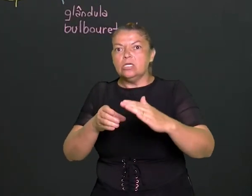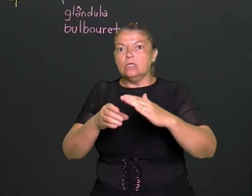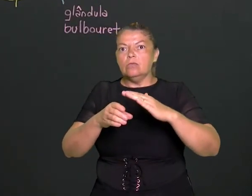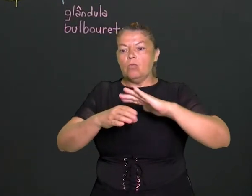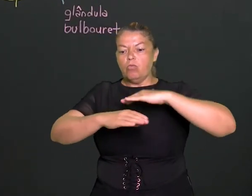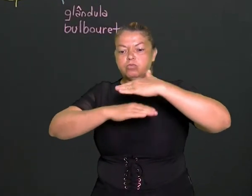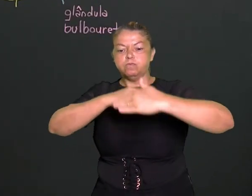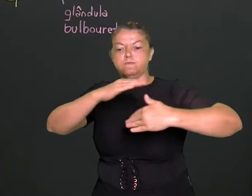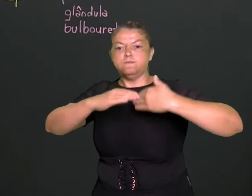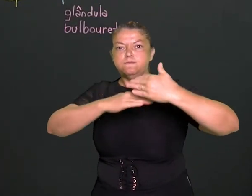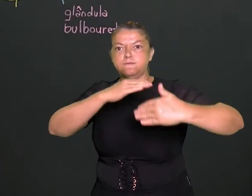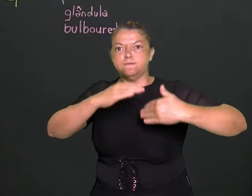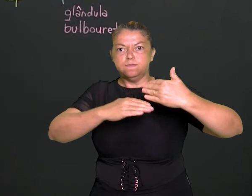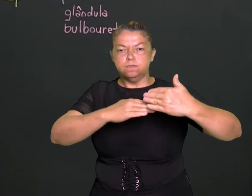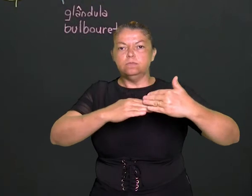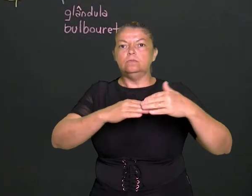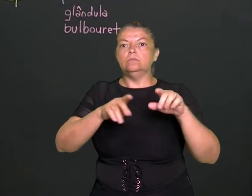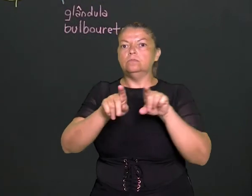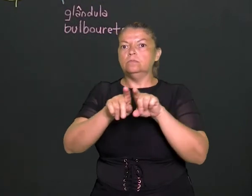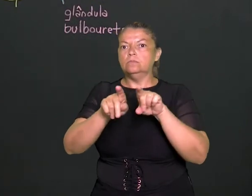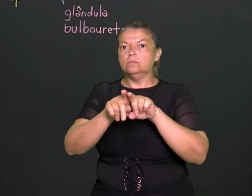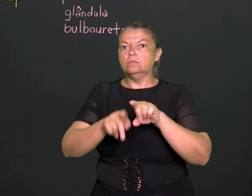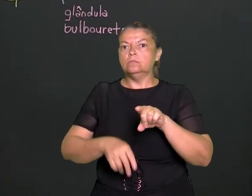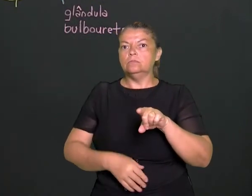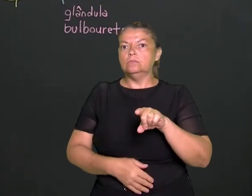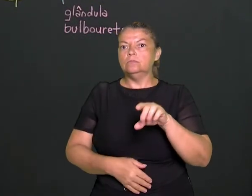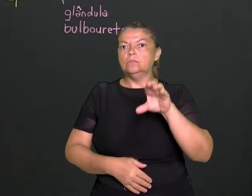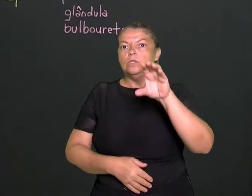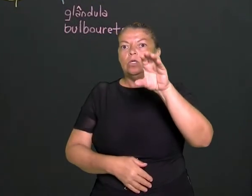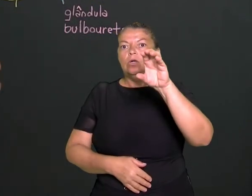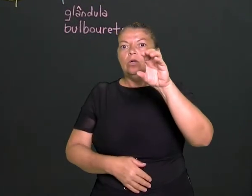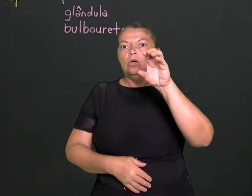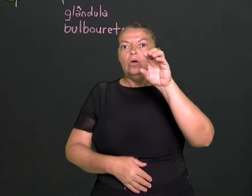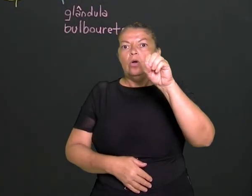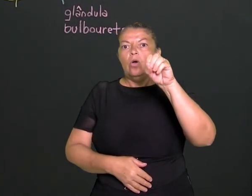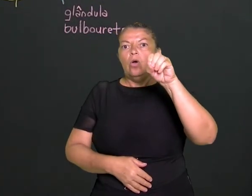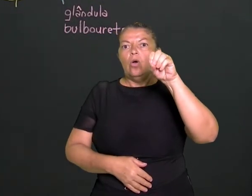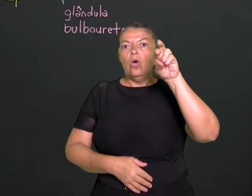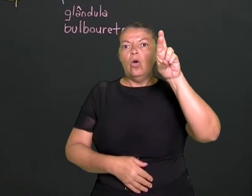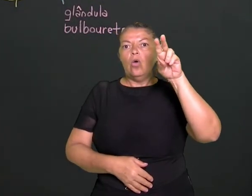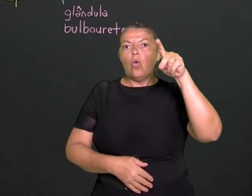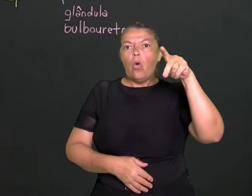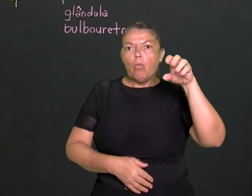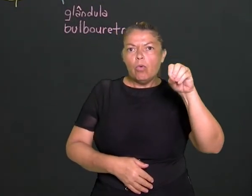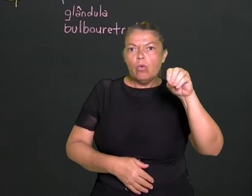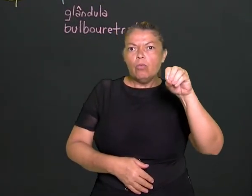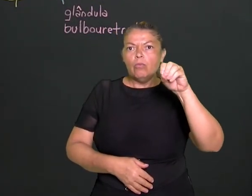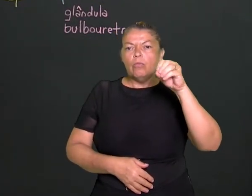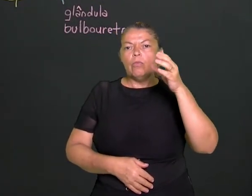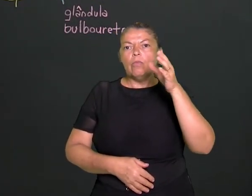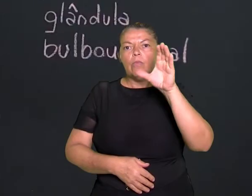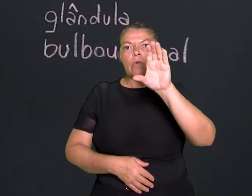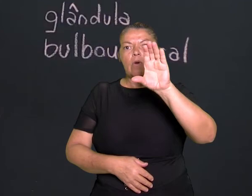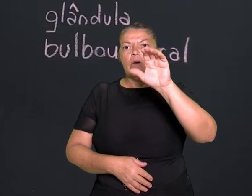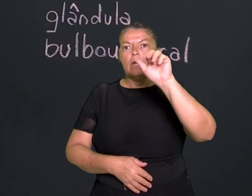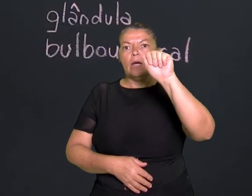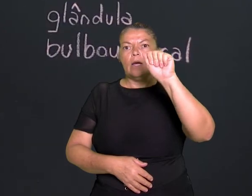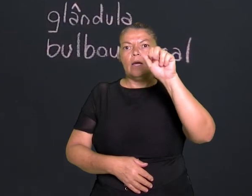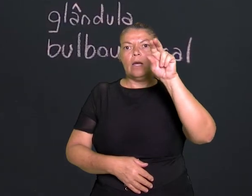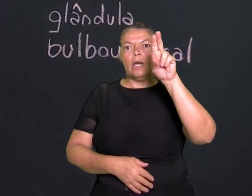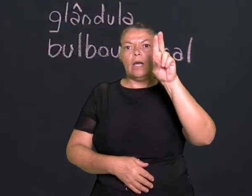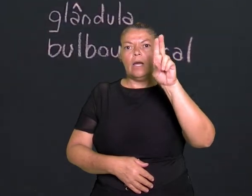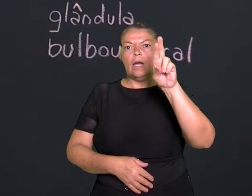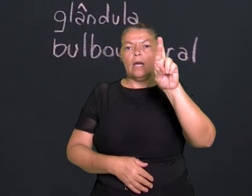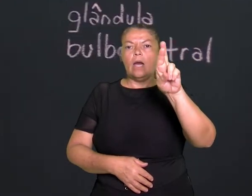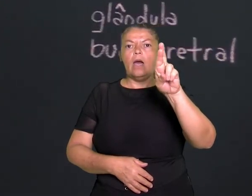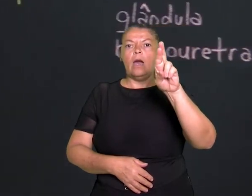tecidos com espaços no seu interior. A gente chama de corpo cavernoso e corpo esponjoso. Essas